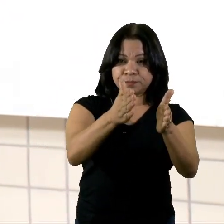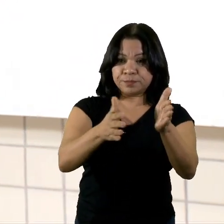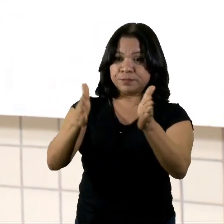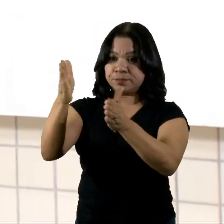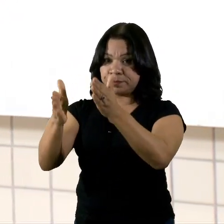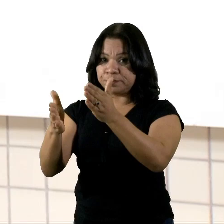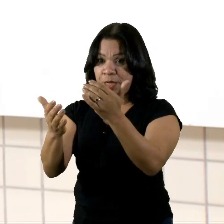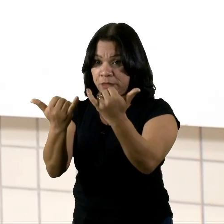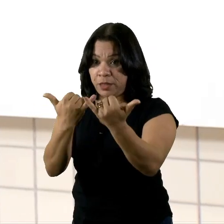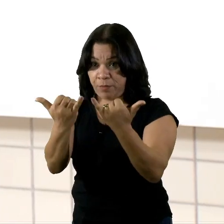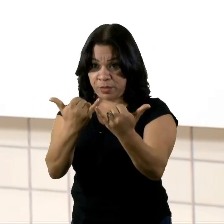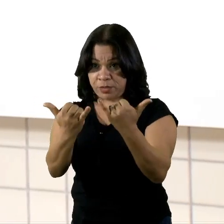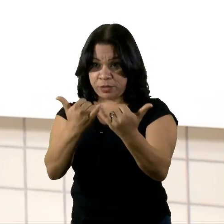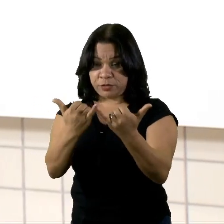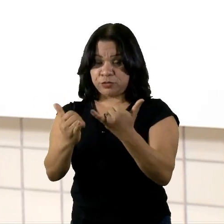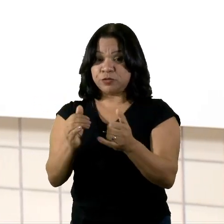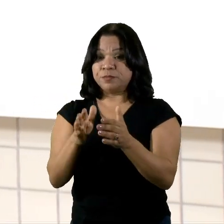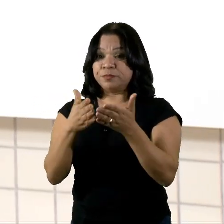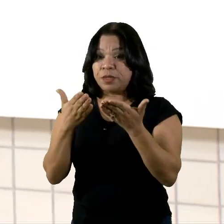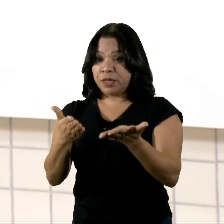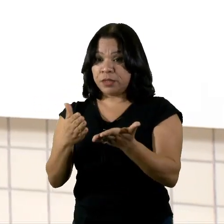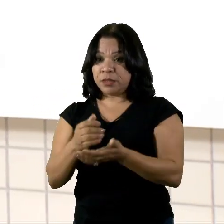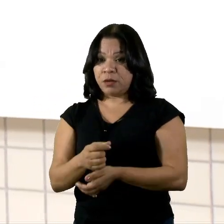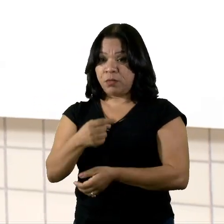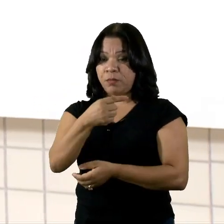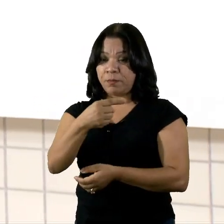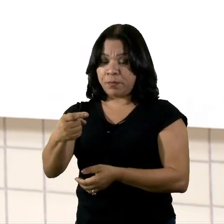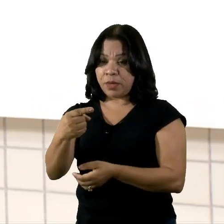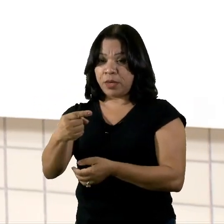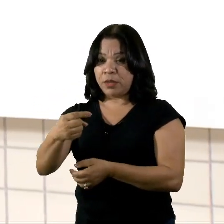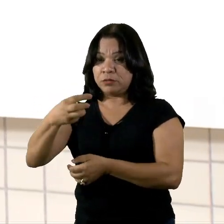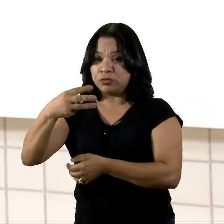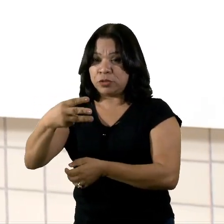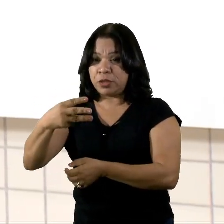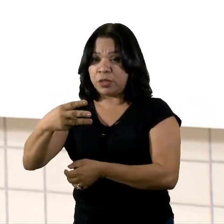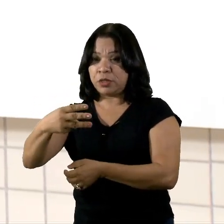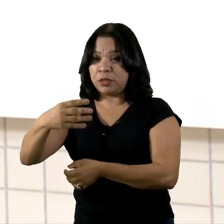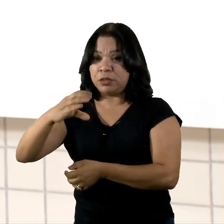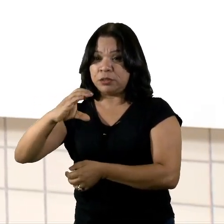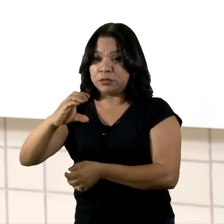fica menos 3CD e mais